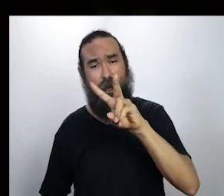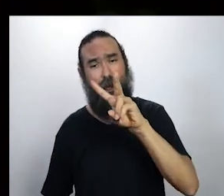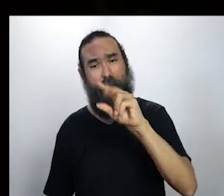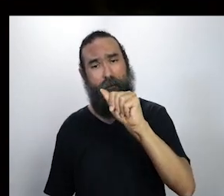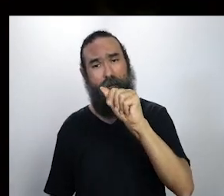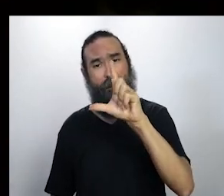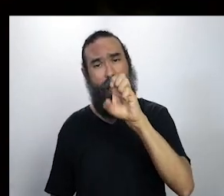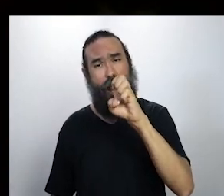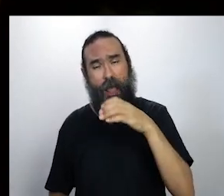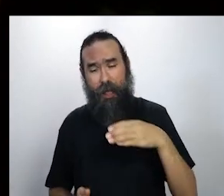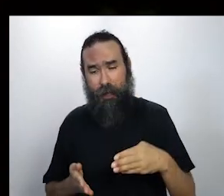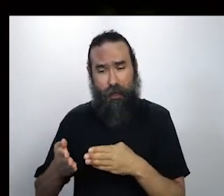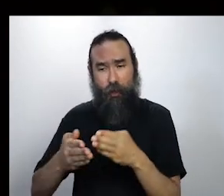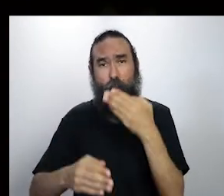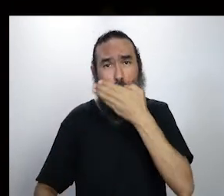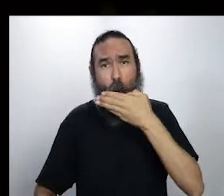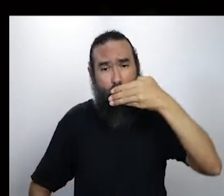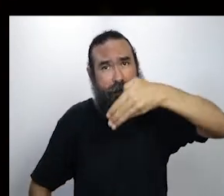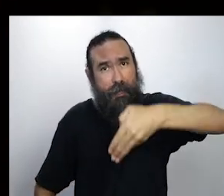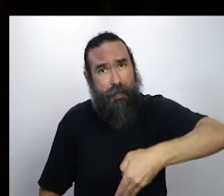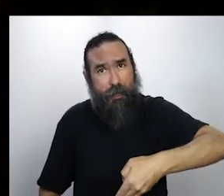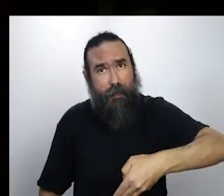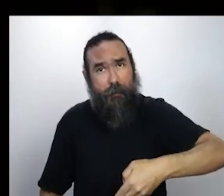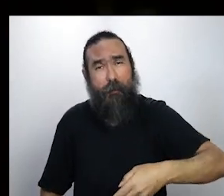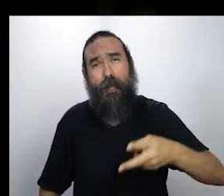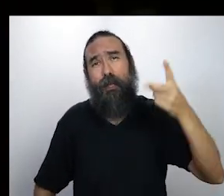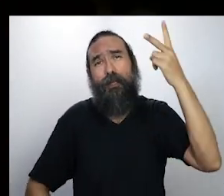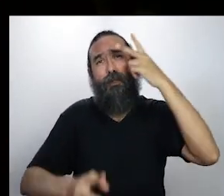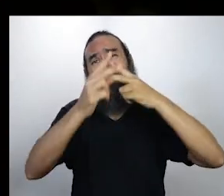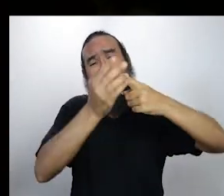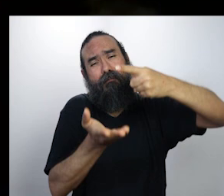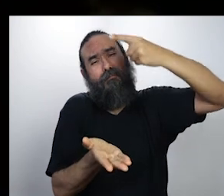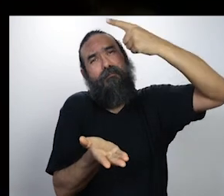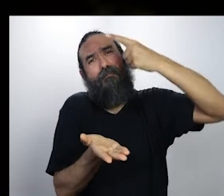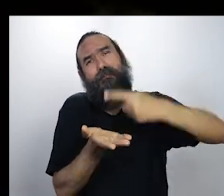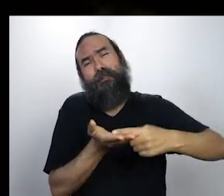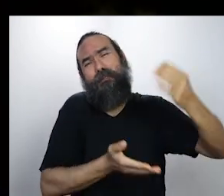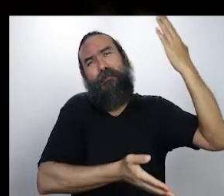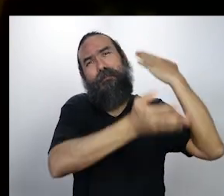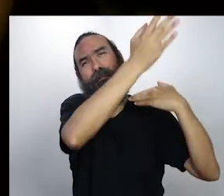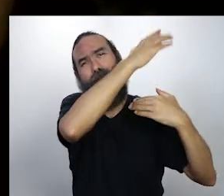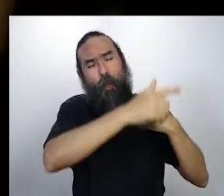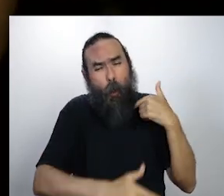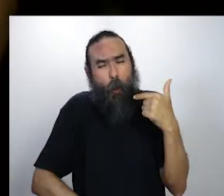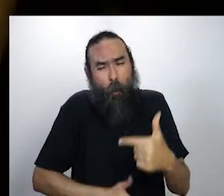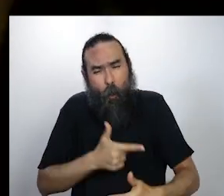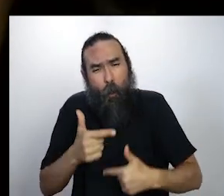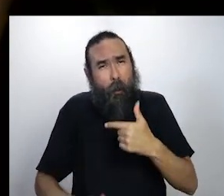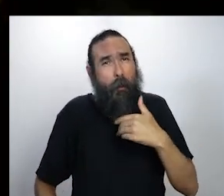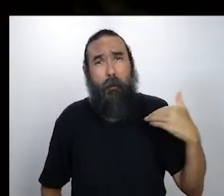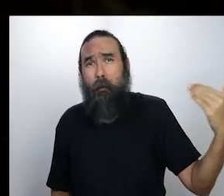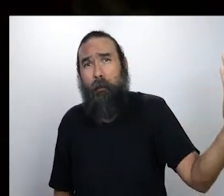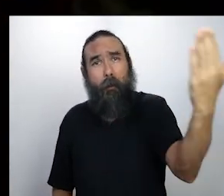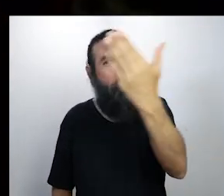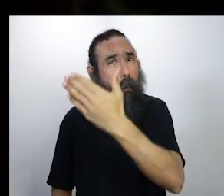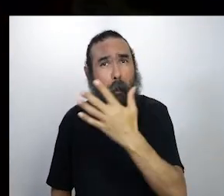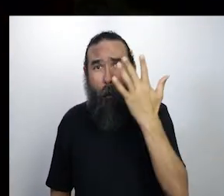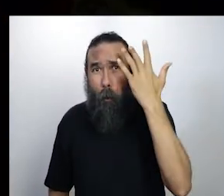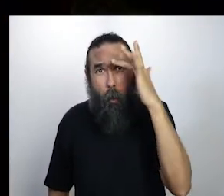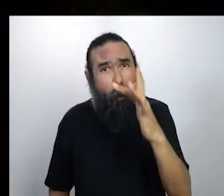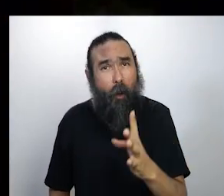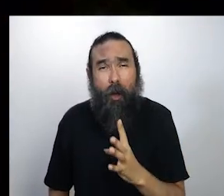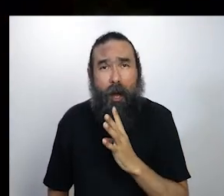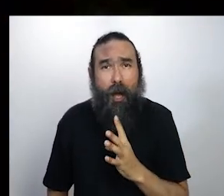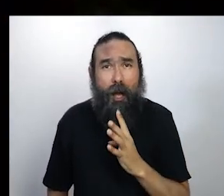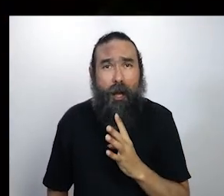um processo histórico de defesa do nosso vale de Minas Gerais. E ninguém conhece,